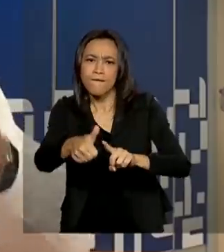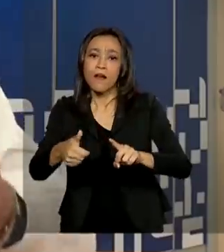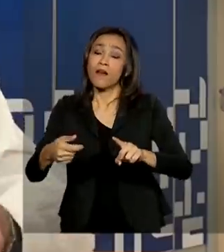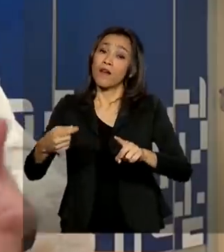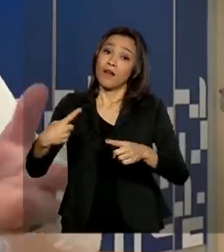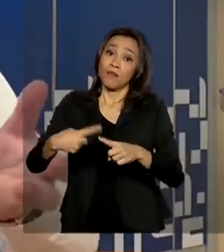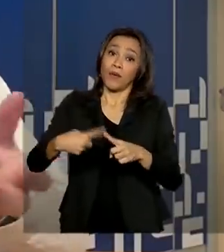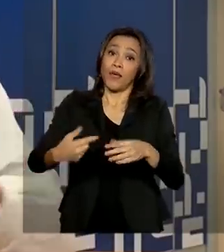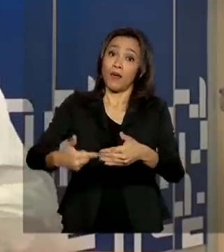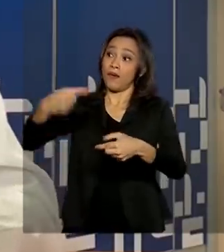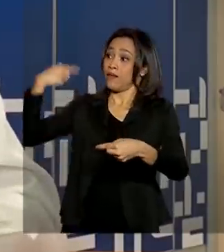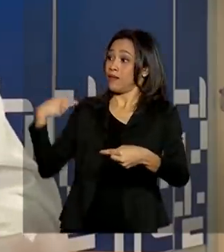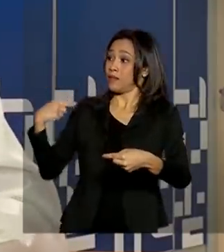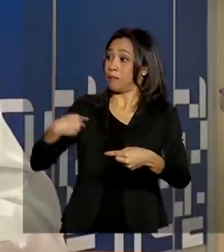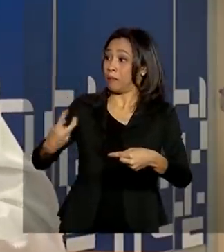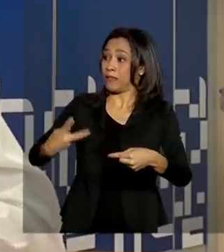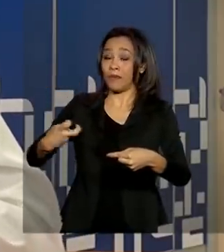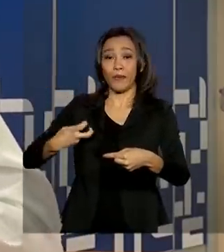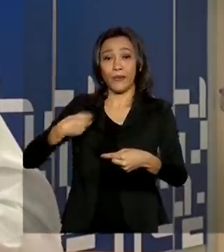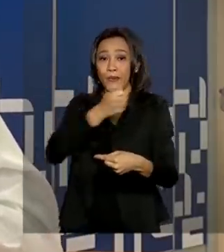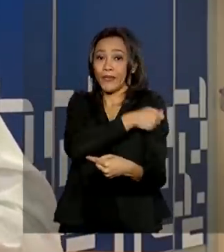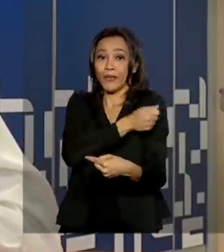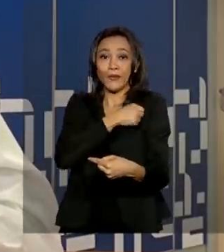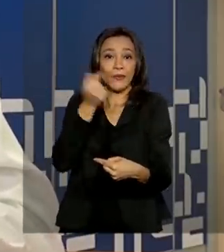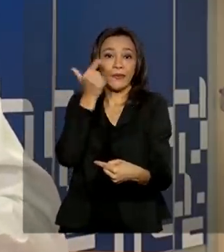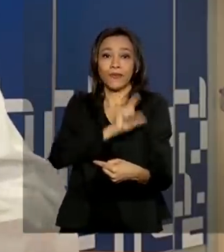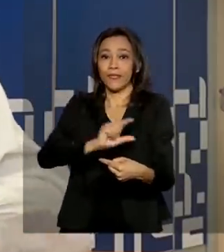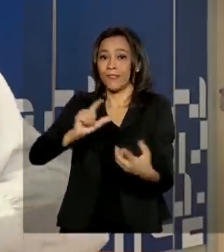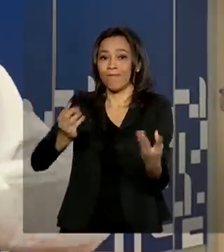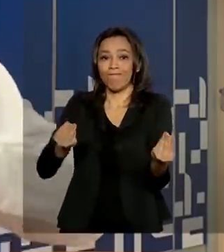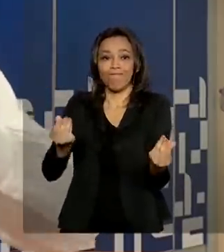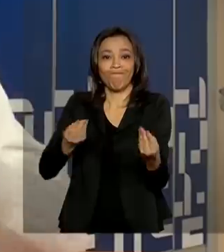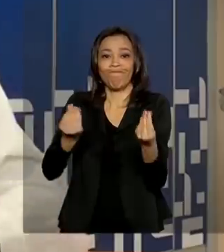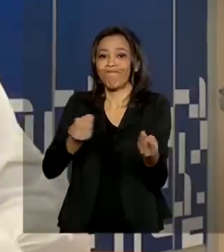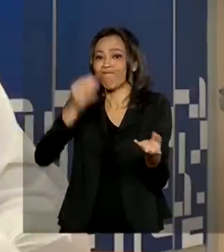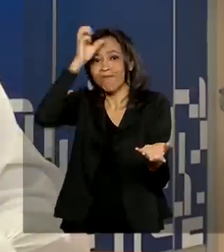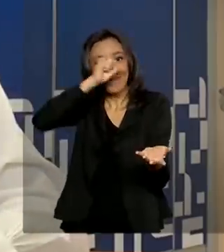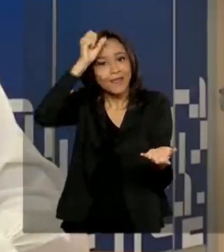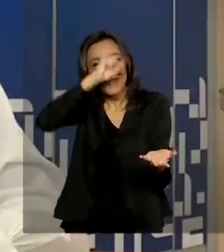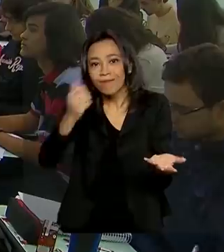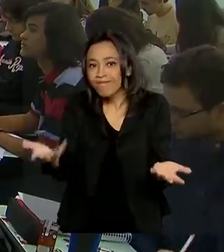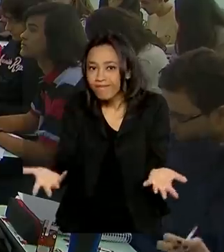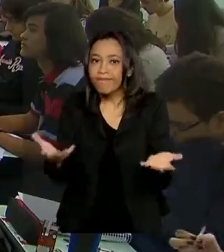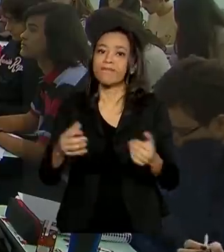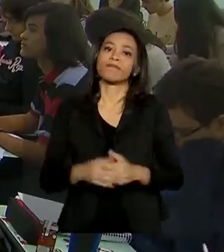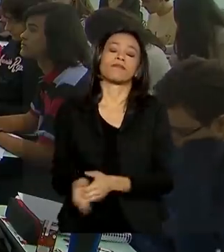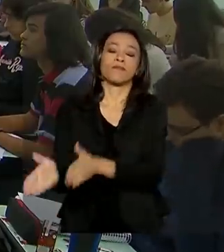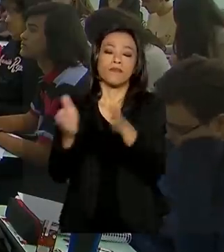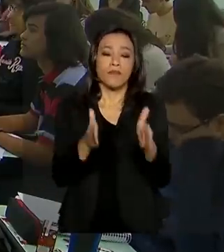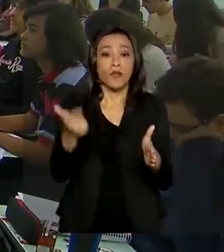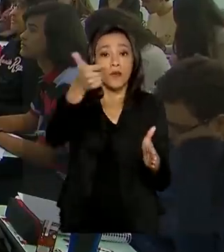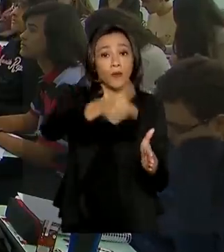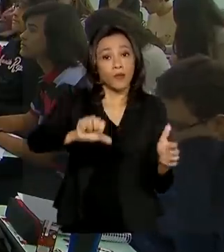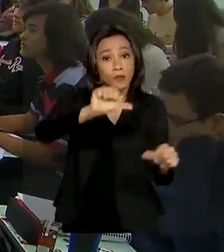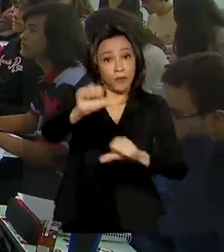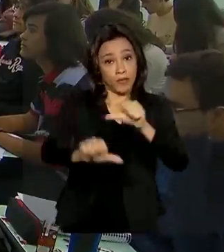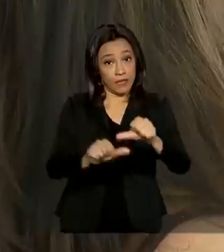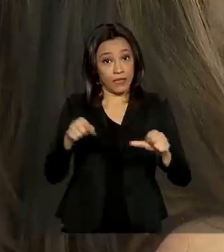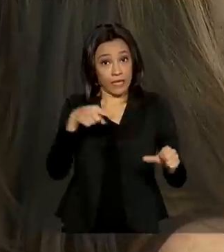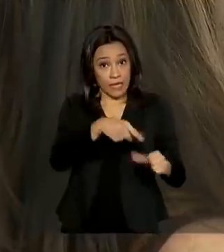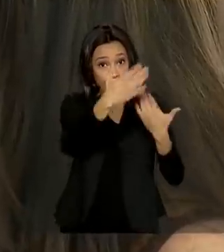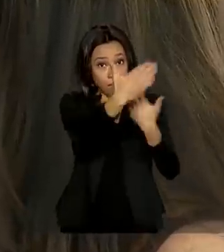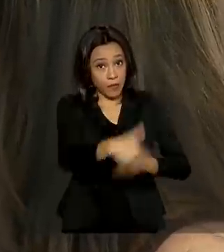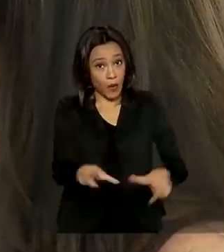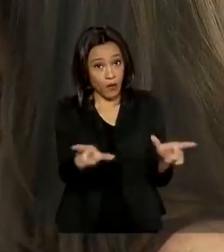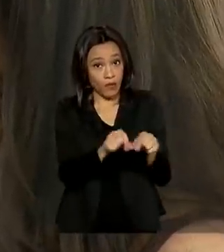foi percebido que os alunos não conseguiram aprender plenamente. Outra mudança é a prova do SAEB